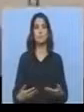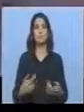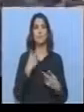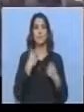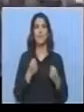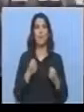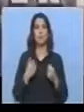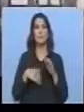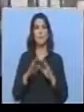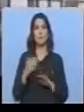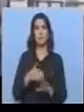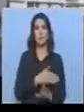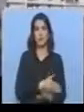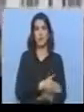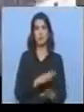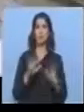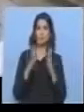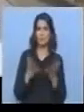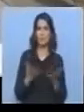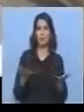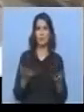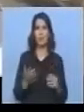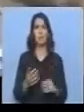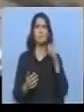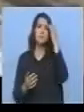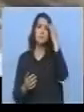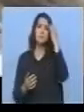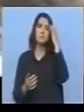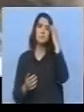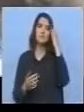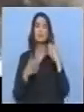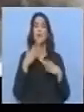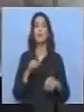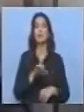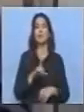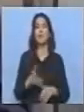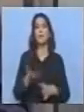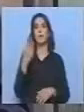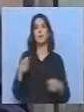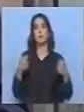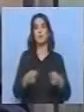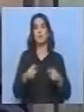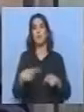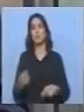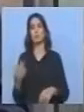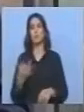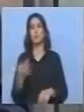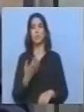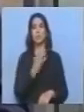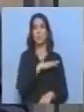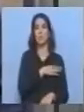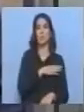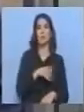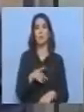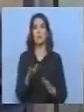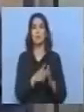mais fortes do que estivemos no anterior, em global. Portanto, naturalmente Lisboa é quem tem mais financiamento, depois o Porto, enfim, Coimbra andará ali com o Minho e com o